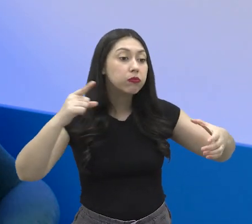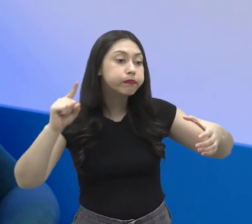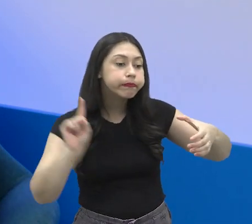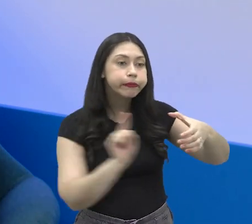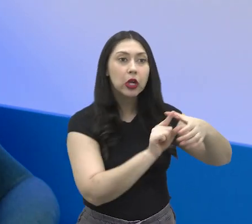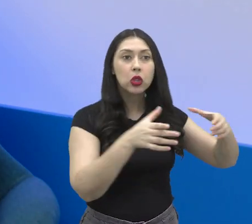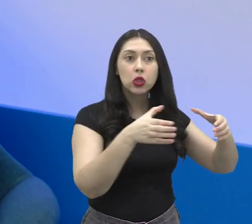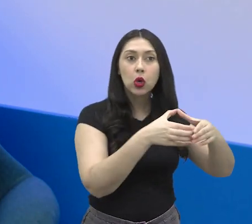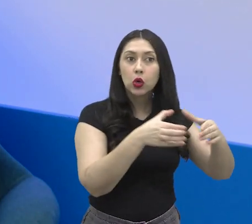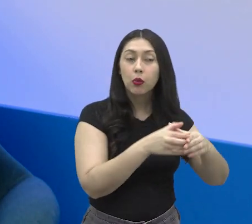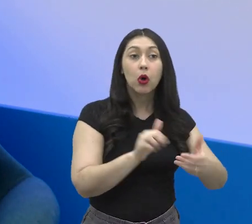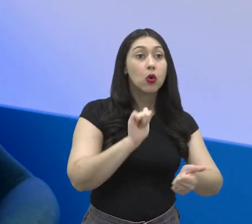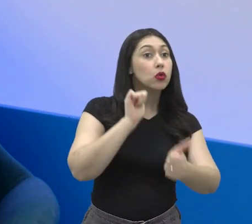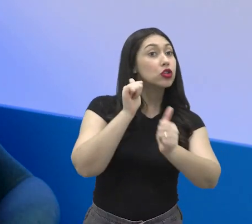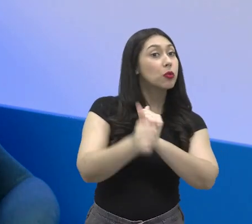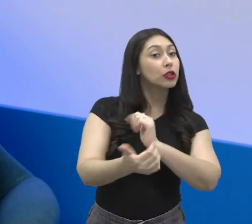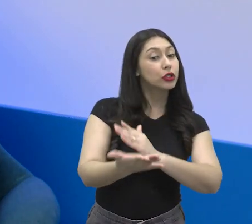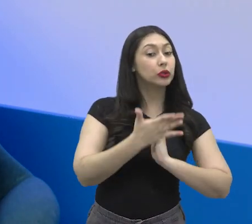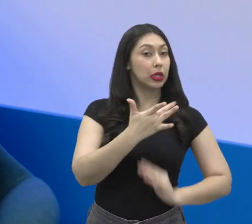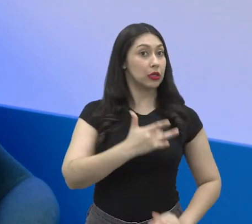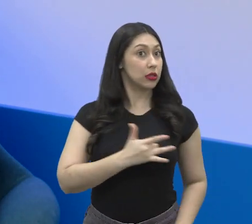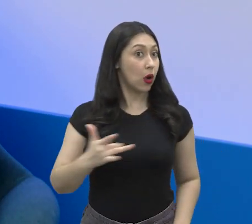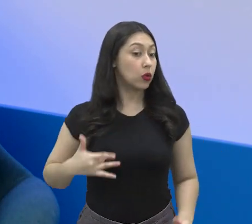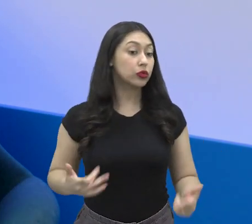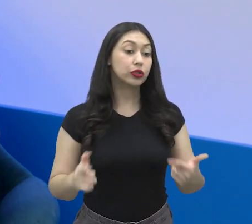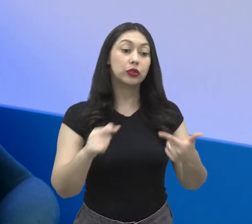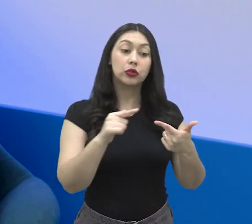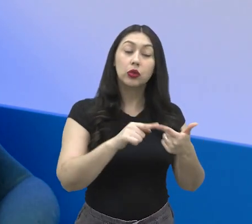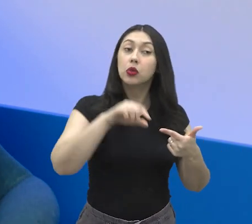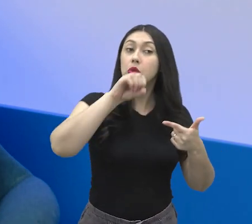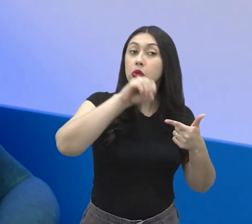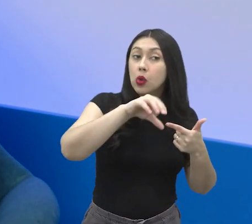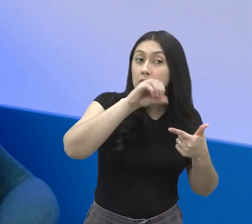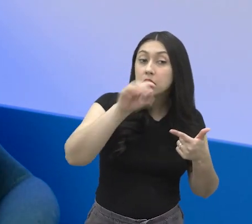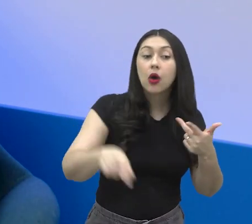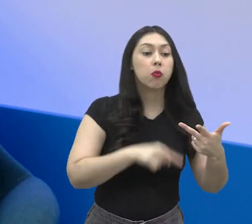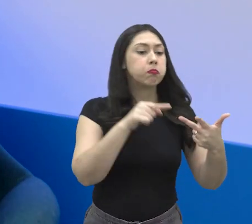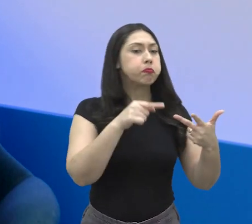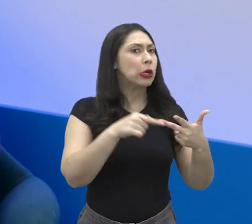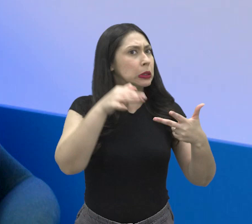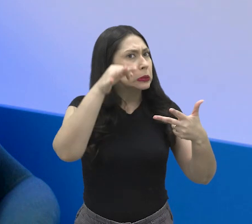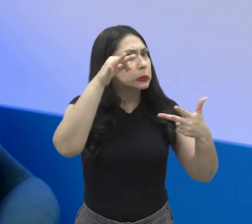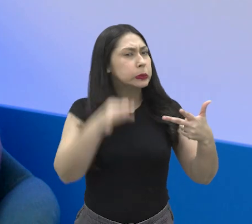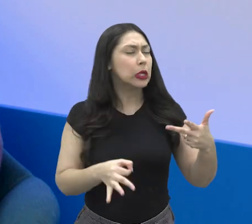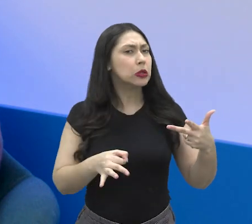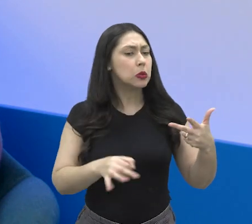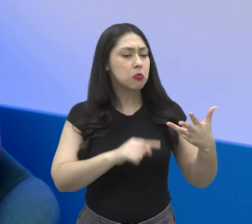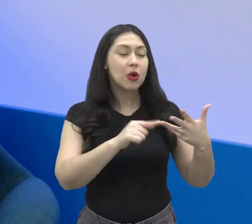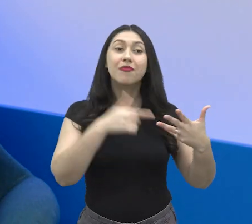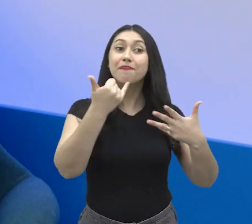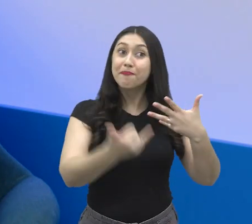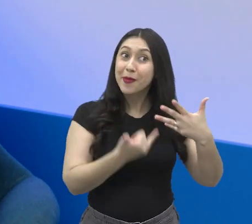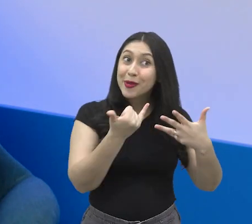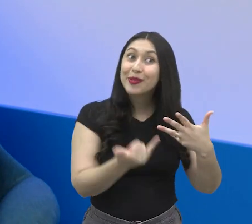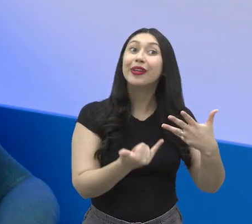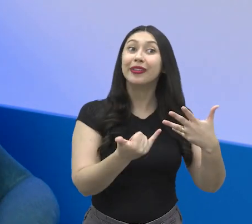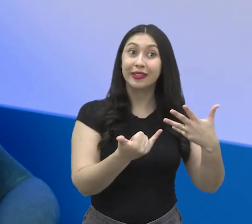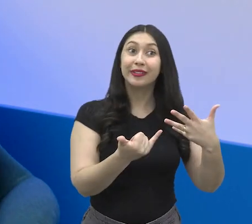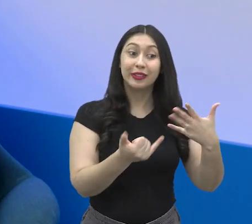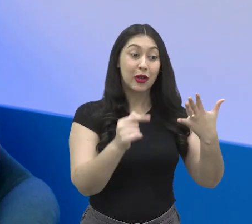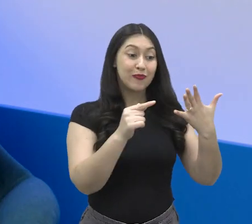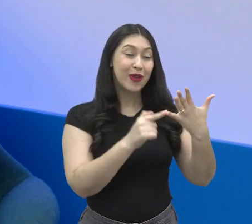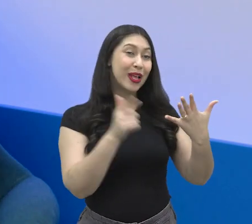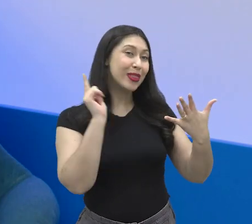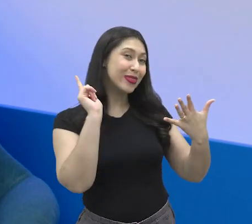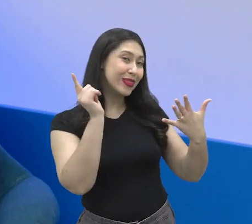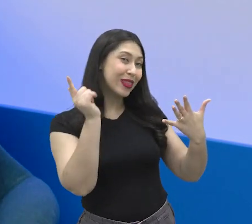de um grupo. Então o esporte é bom para a saúde, o esporte é educação, é disciplina, né, é lazer, né,